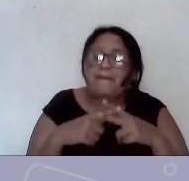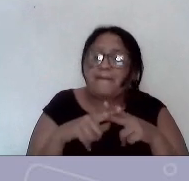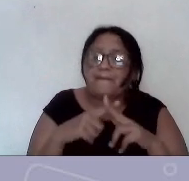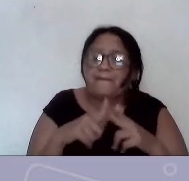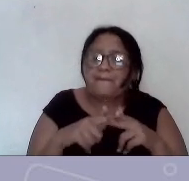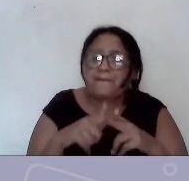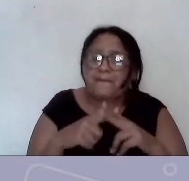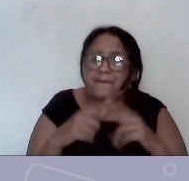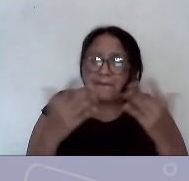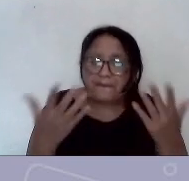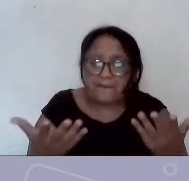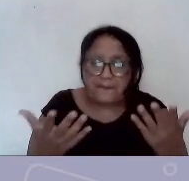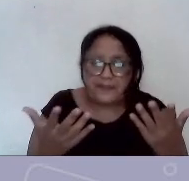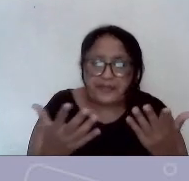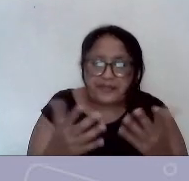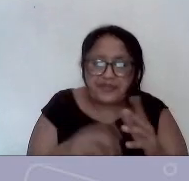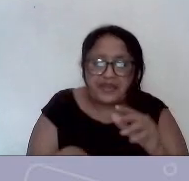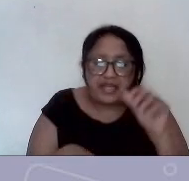mecânica